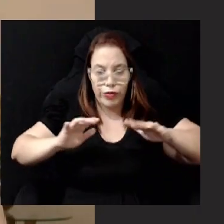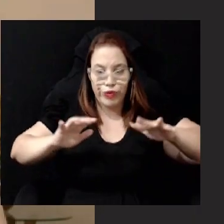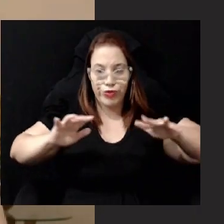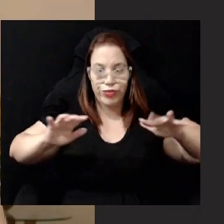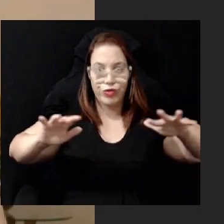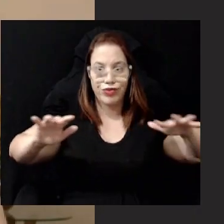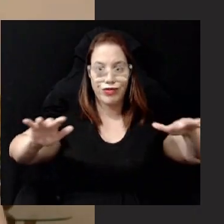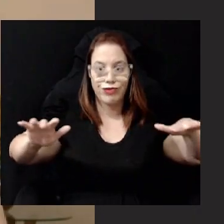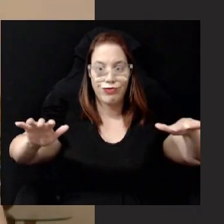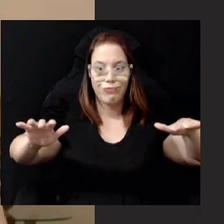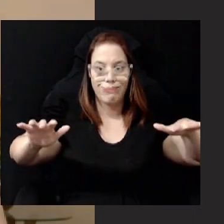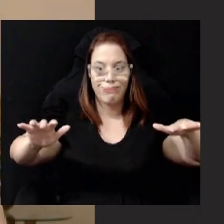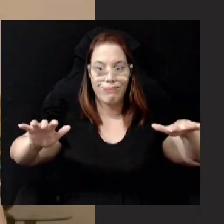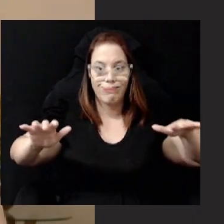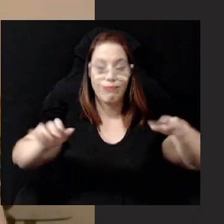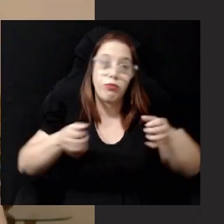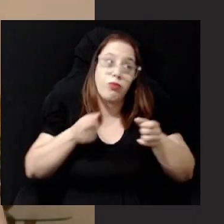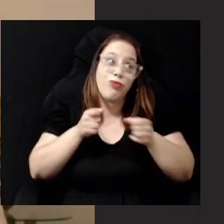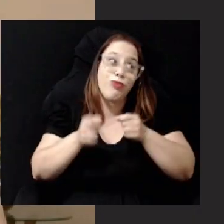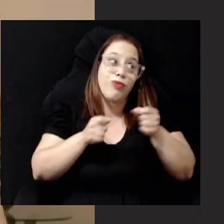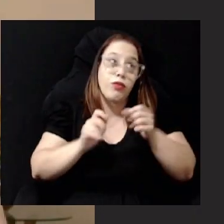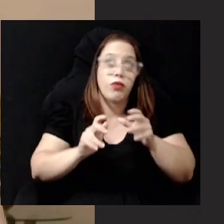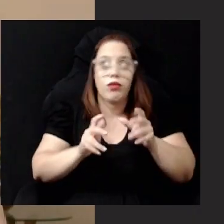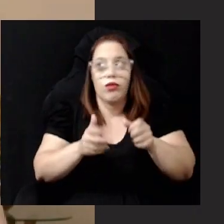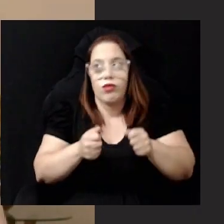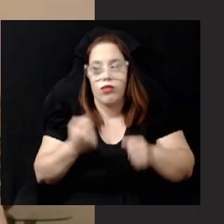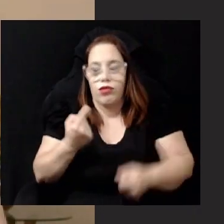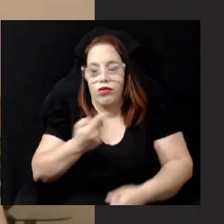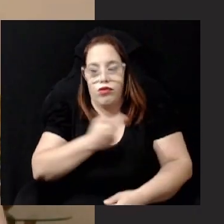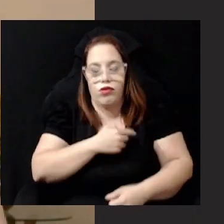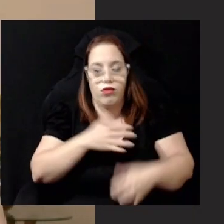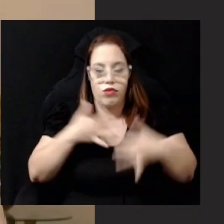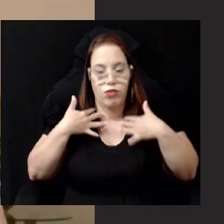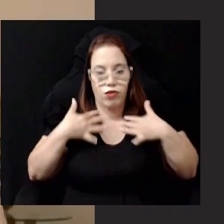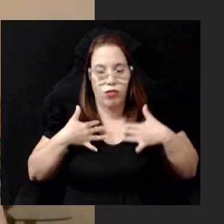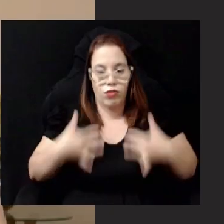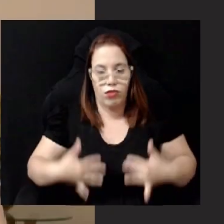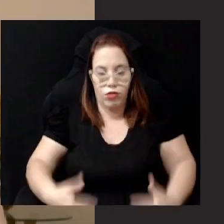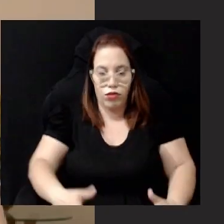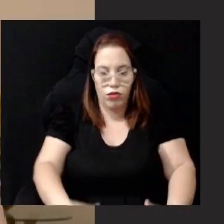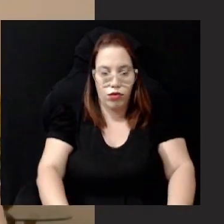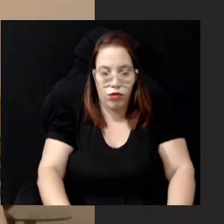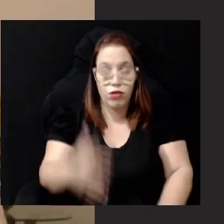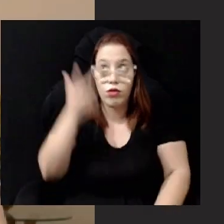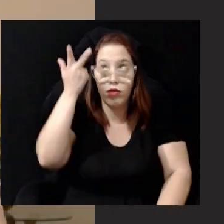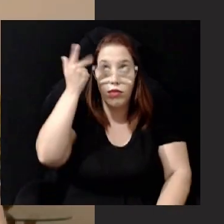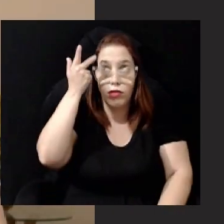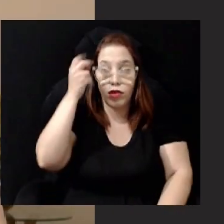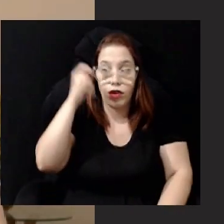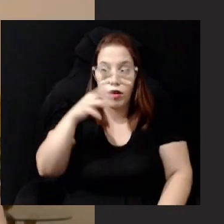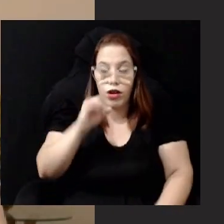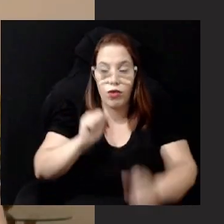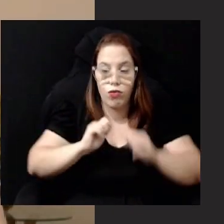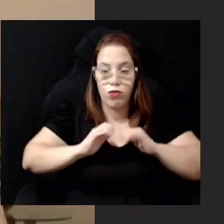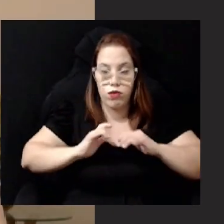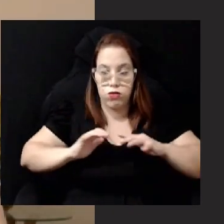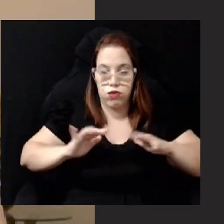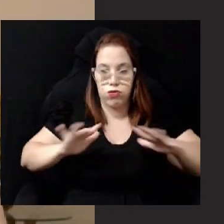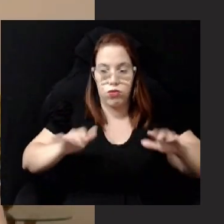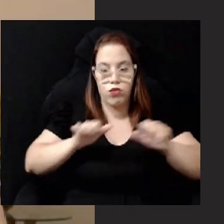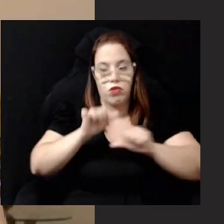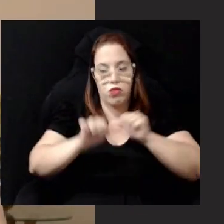se dividirem de maneira ordenada. Então, todos os nossos tecidos do corpo, é natural que as células se multipliquem,